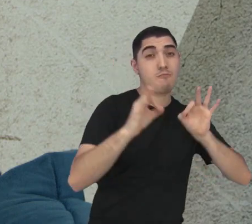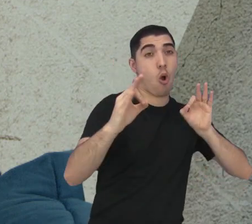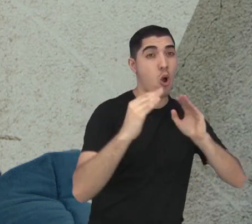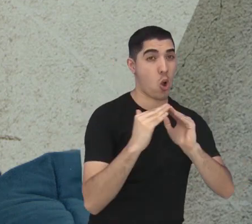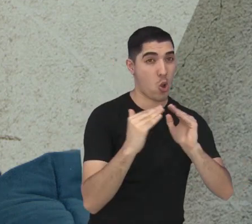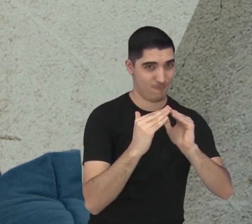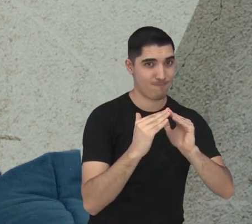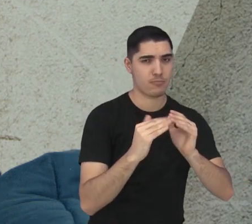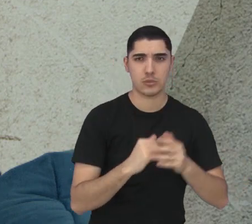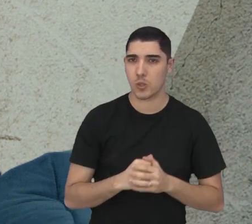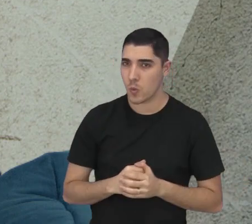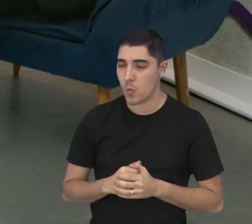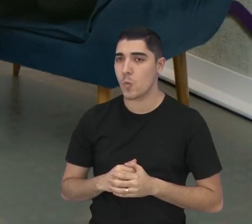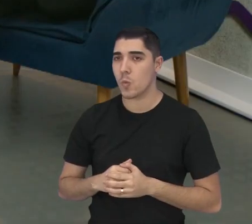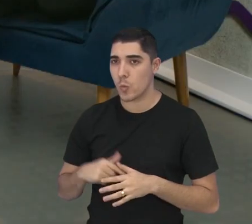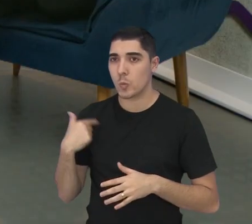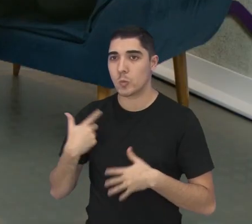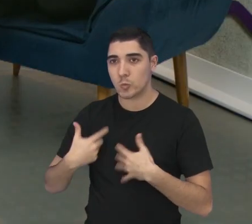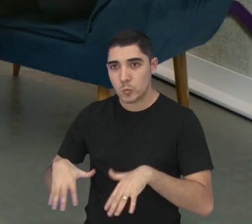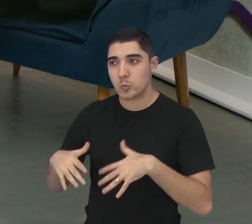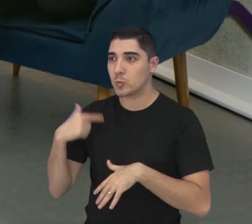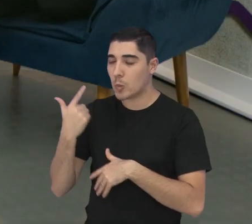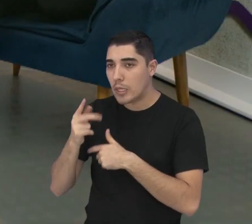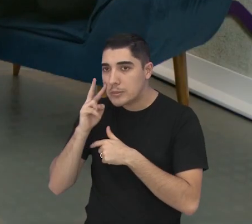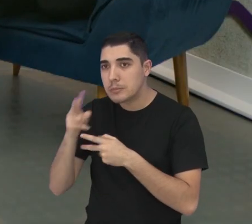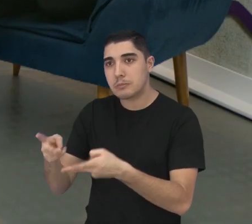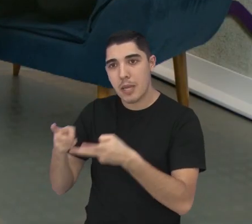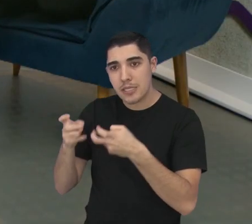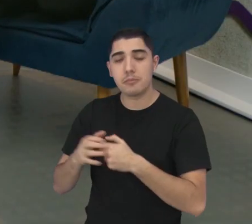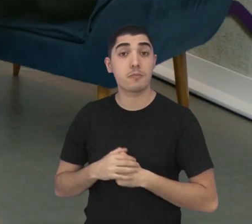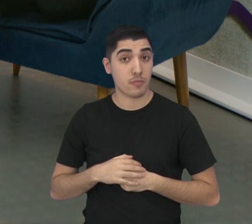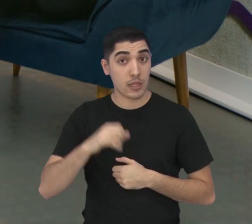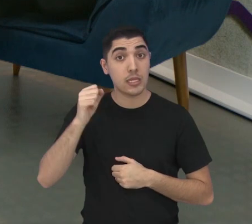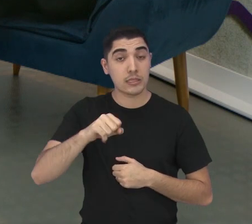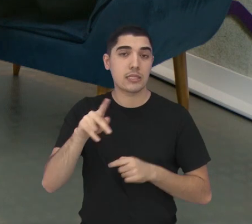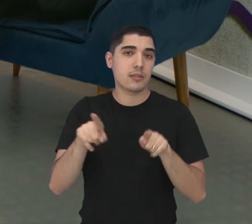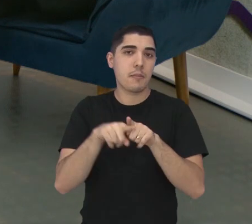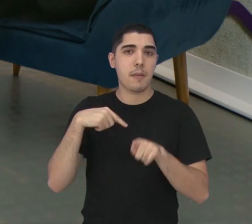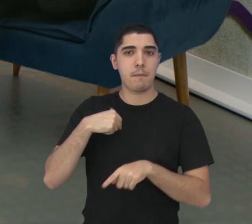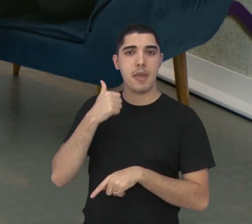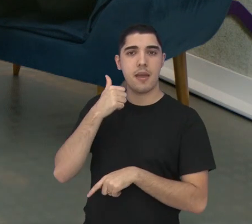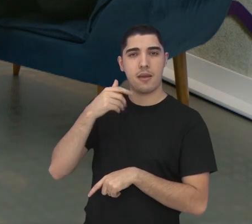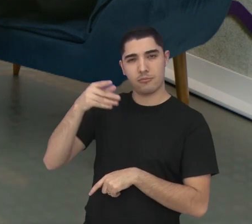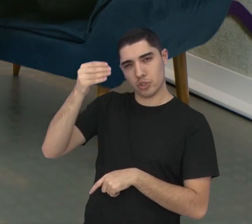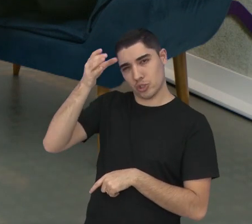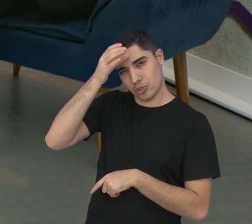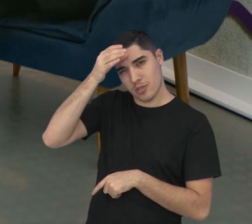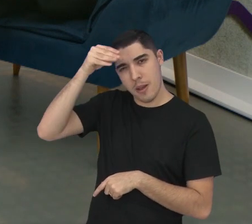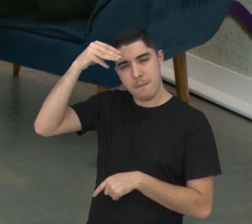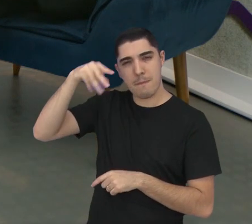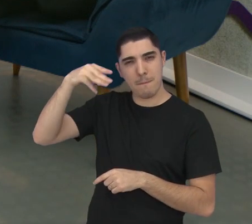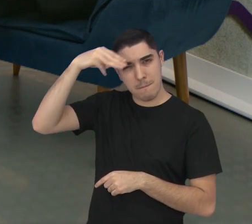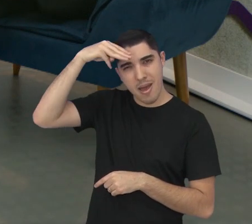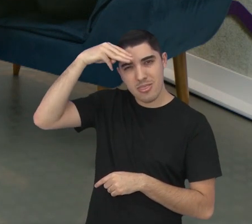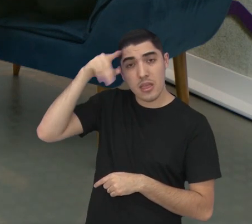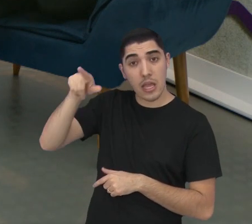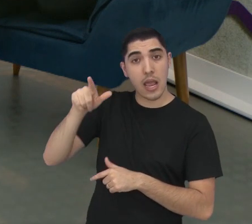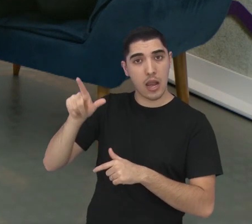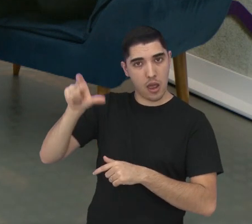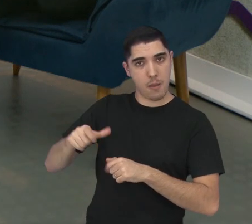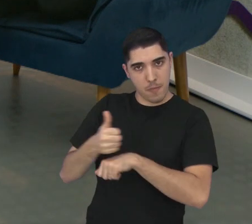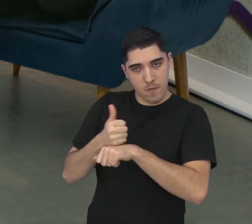longeva. Isso a gente tem acompanhado também, né, Samuel? A gente tem acompanhado, inclusive a minha madrinha trabalhou, é assistente